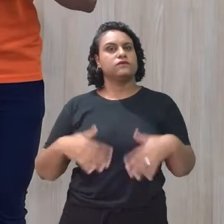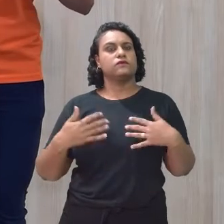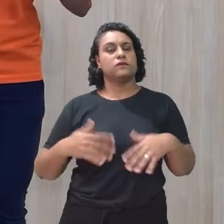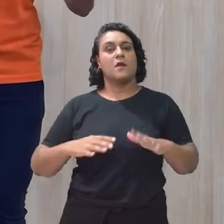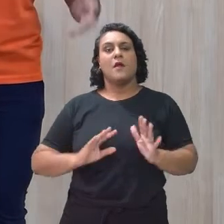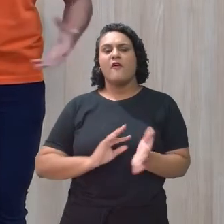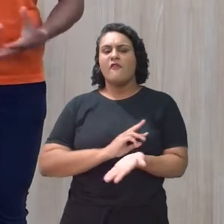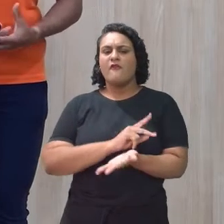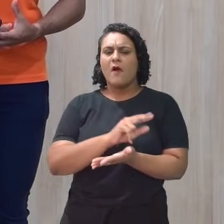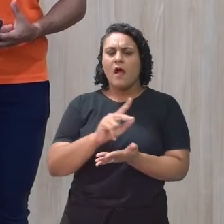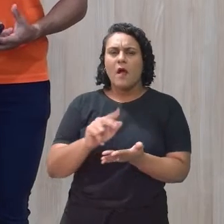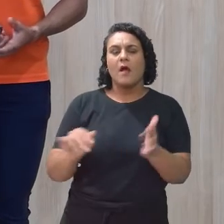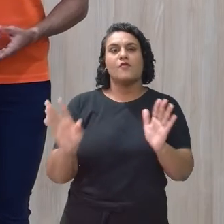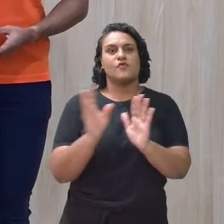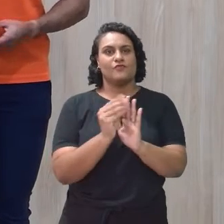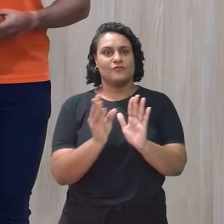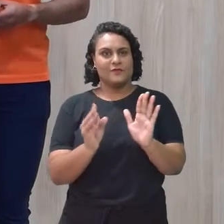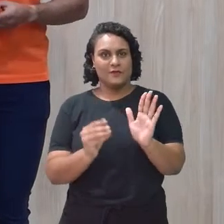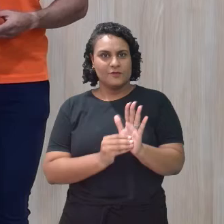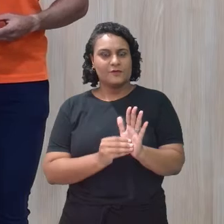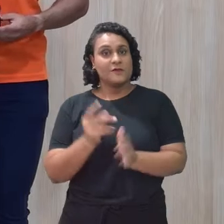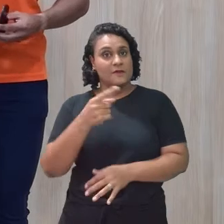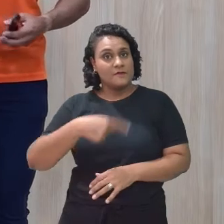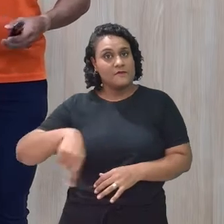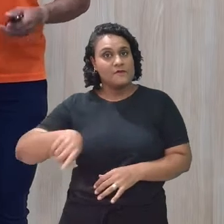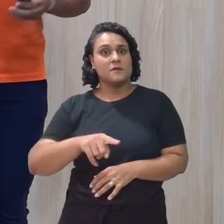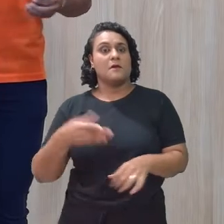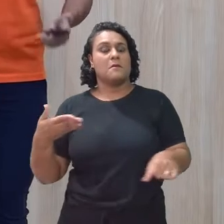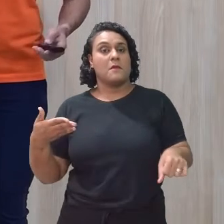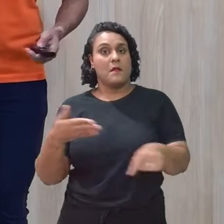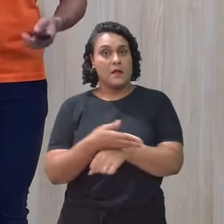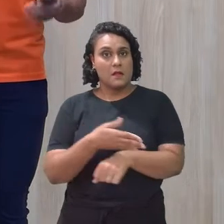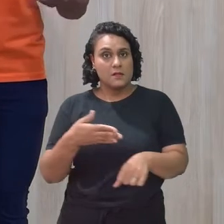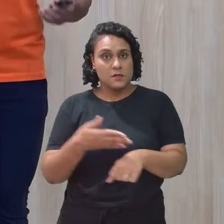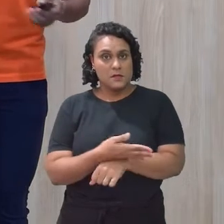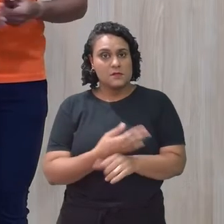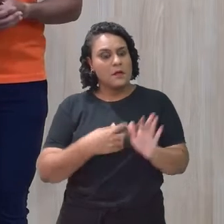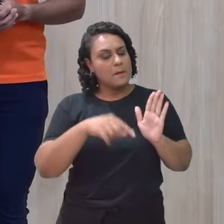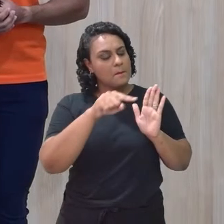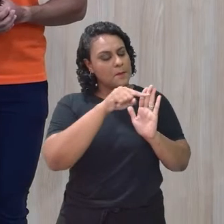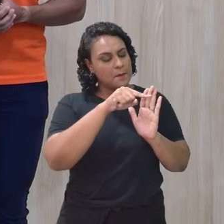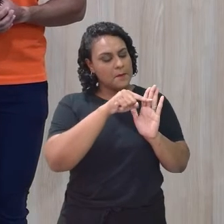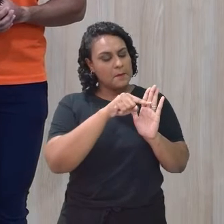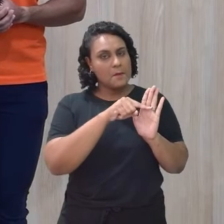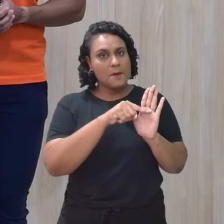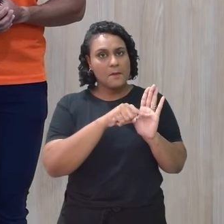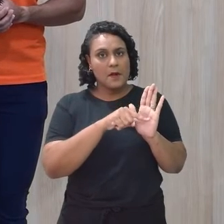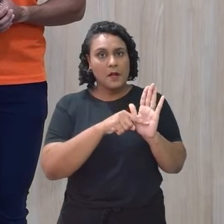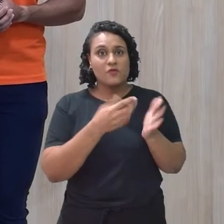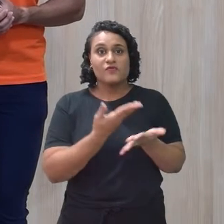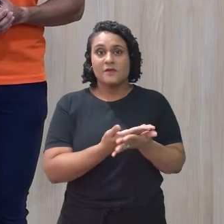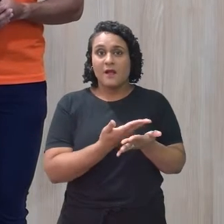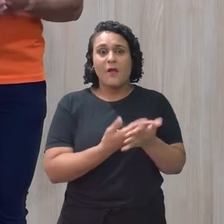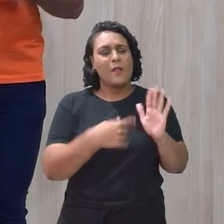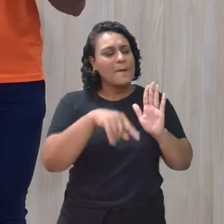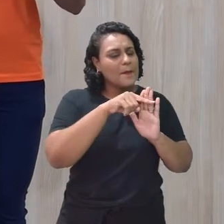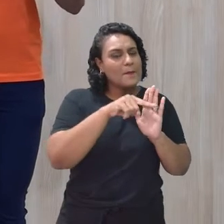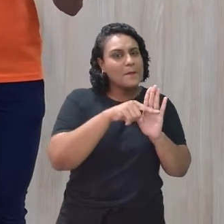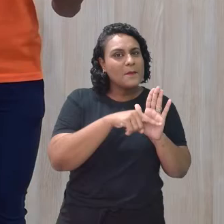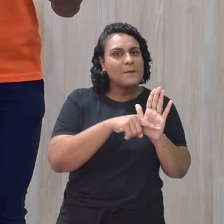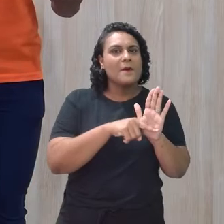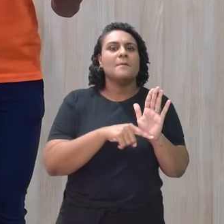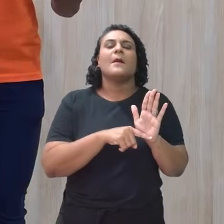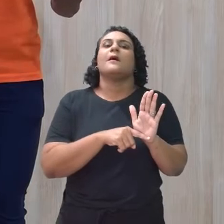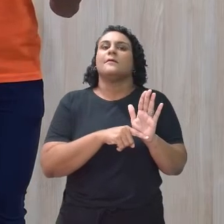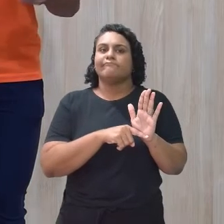com vários conteúdos, tá? Que você pode estar absorvendo lá no nosso canal no YouTube, certo? Então,